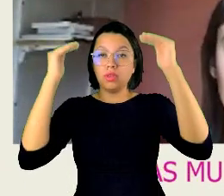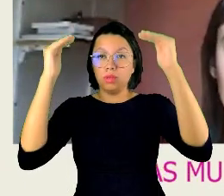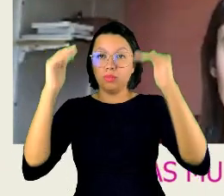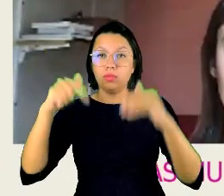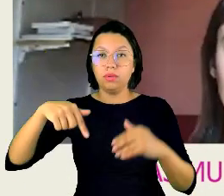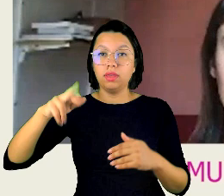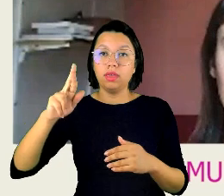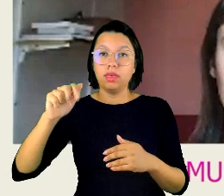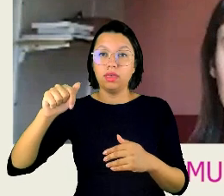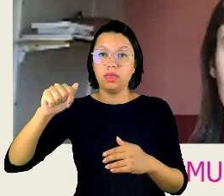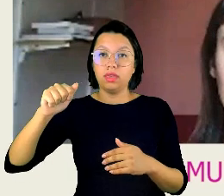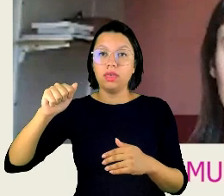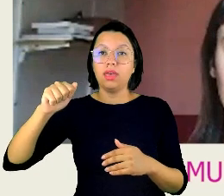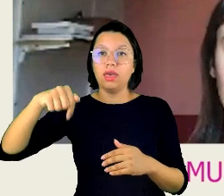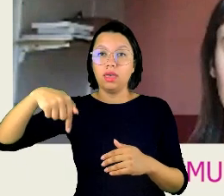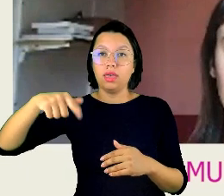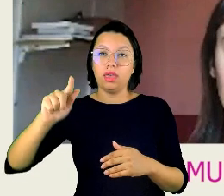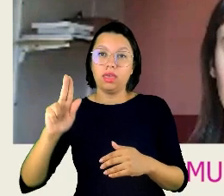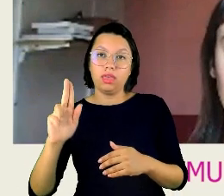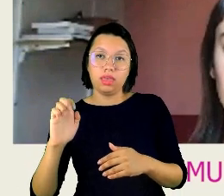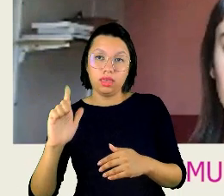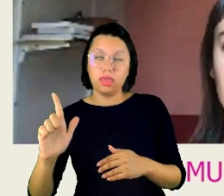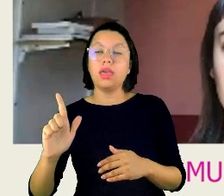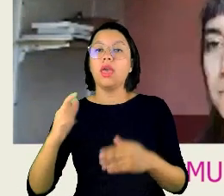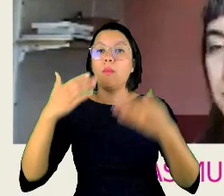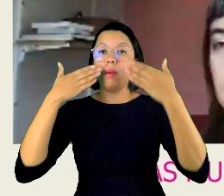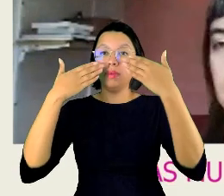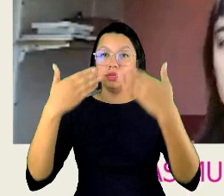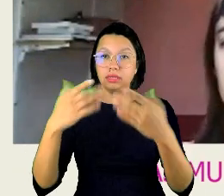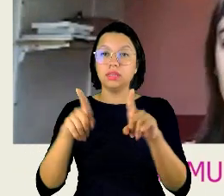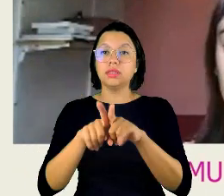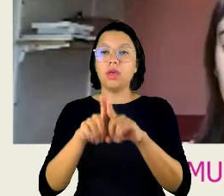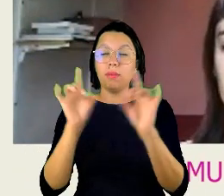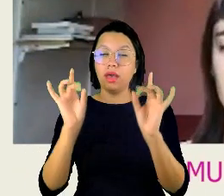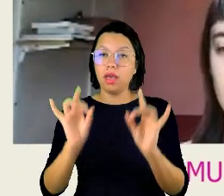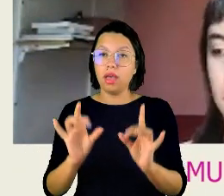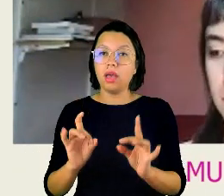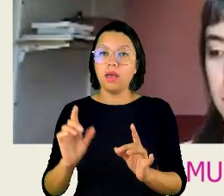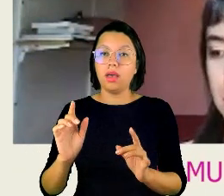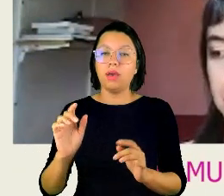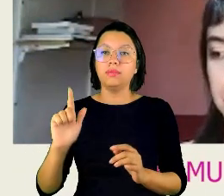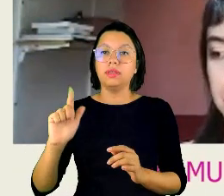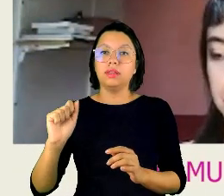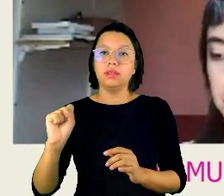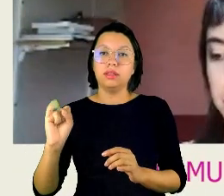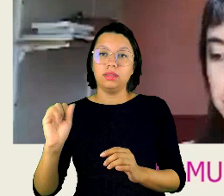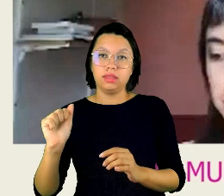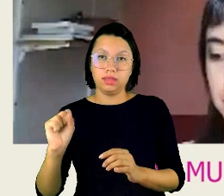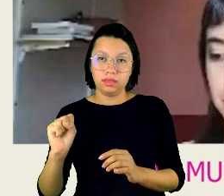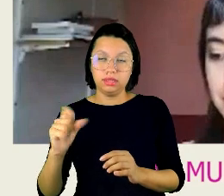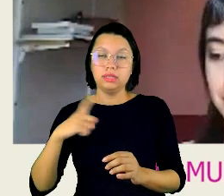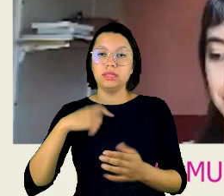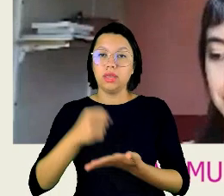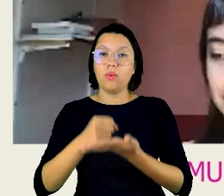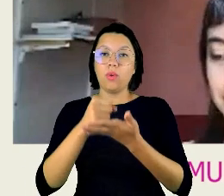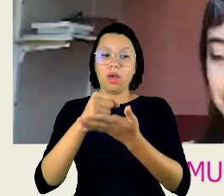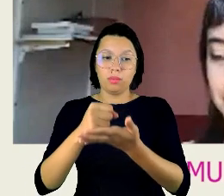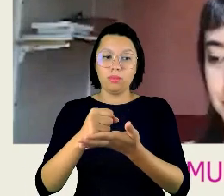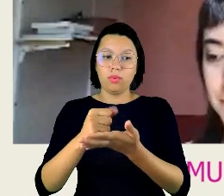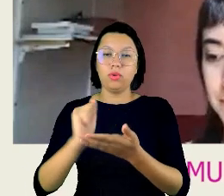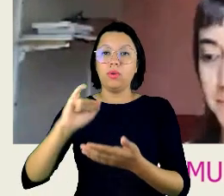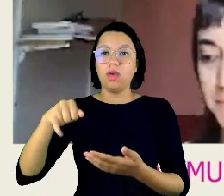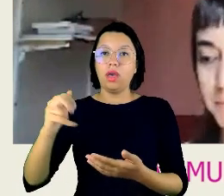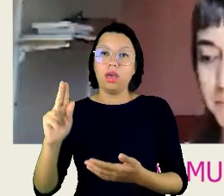da Laís Leite. Esse evento tem o apoio do Tink Olga, da Comissão